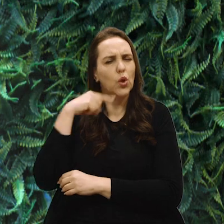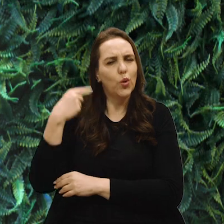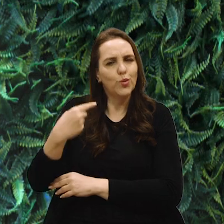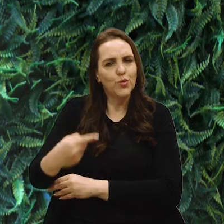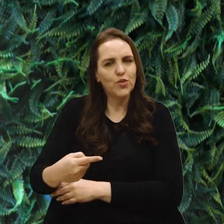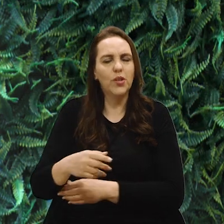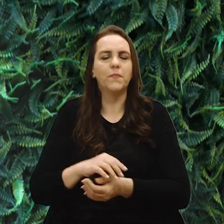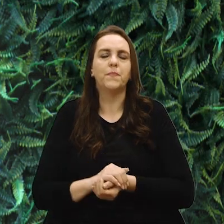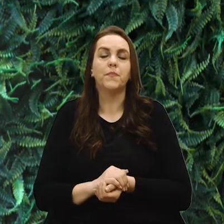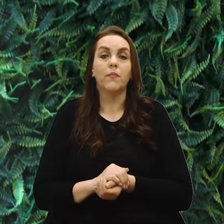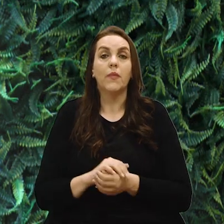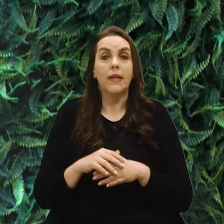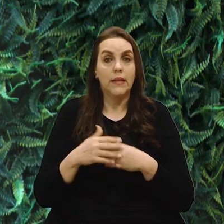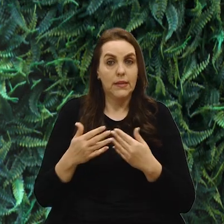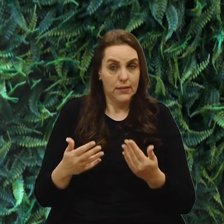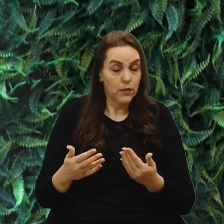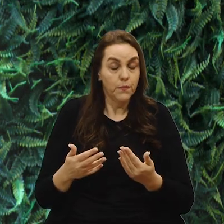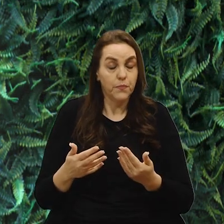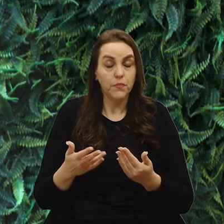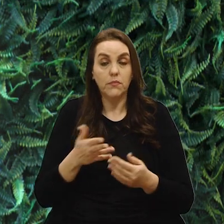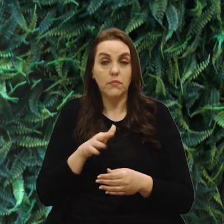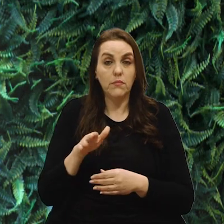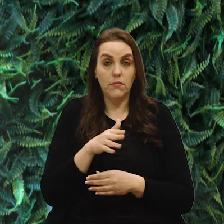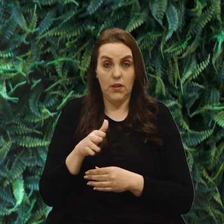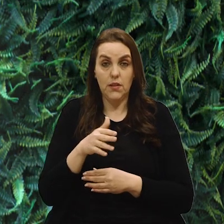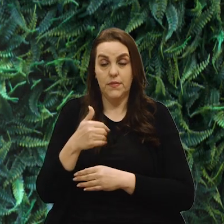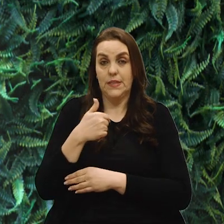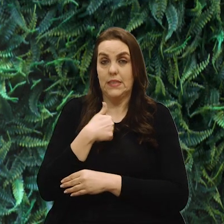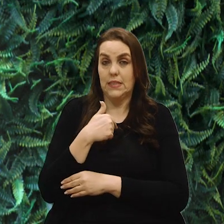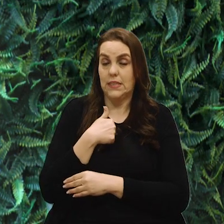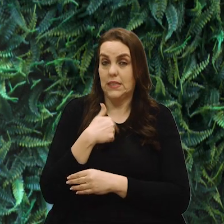diária, né? E aí, muitas vezes, quando